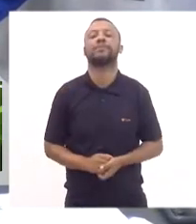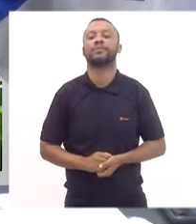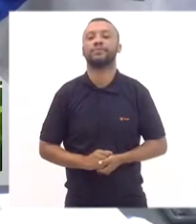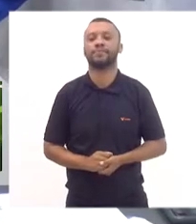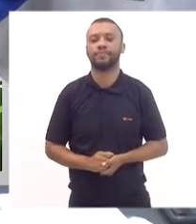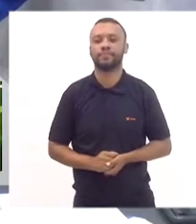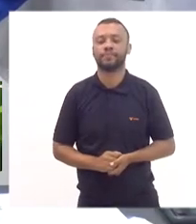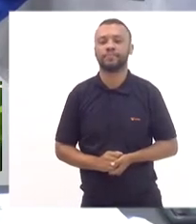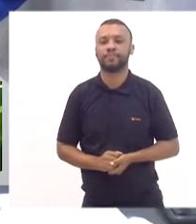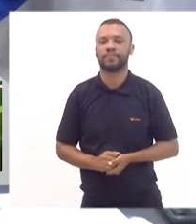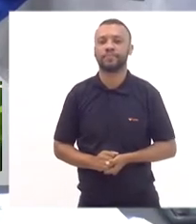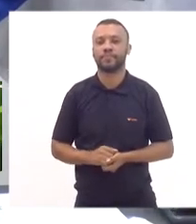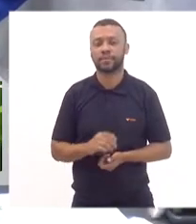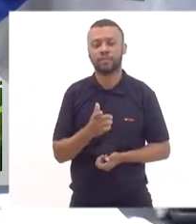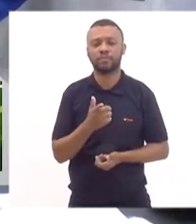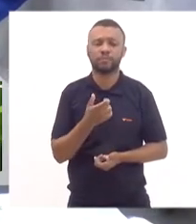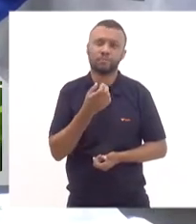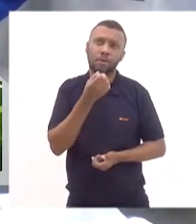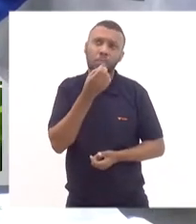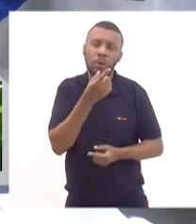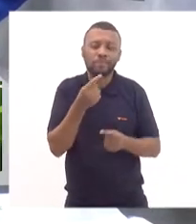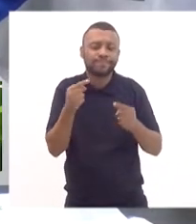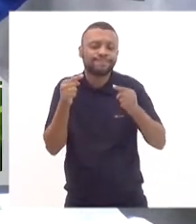um esclarecimento.